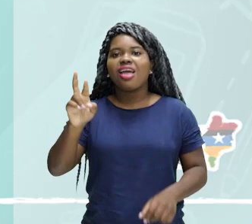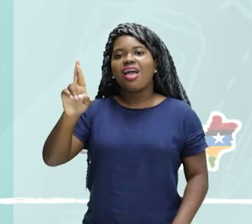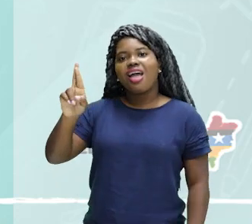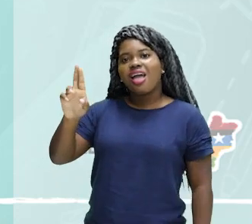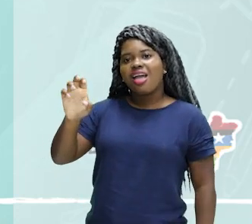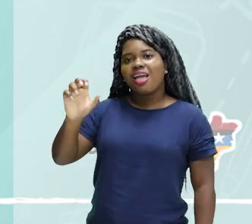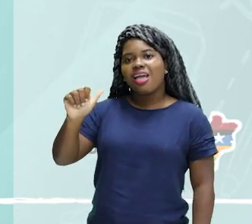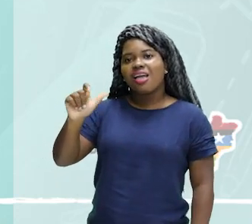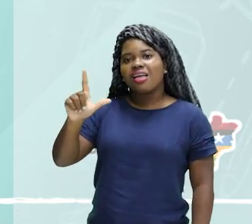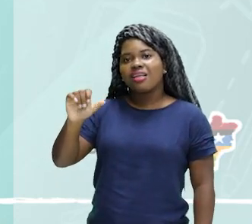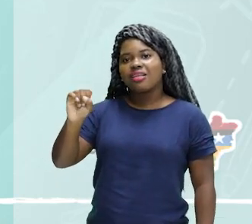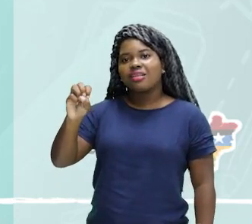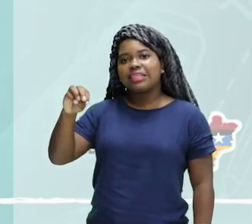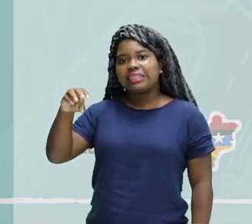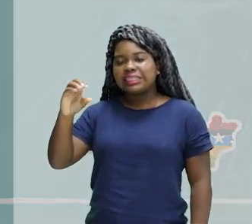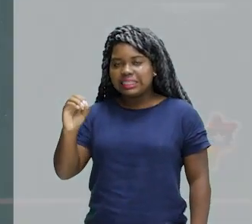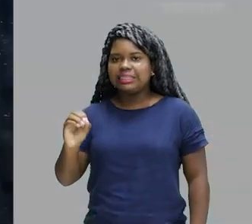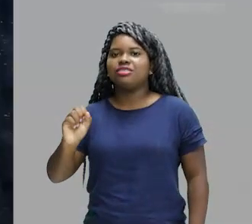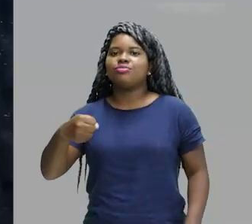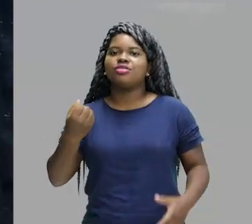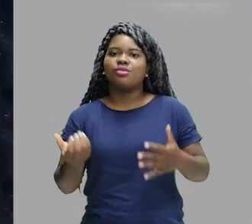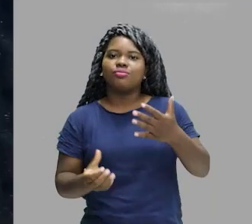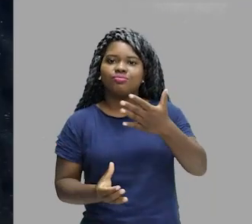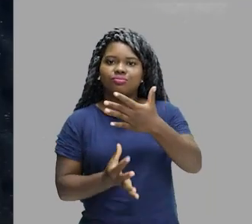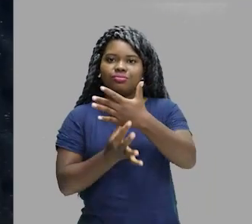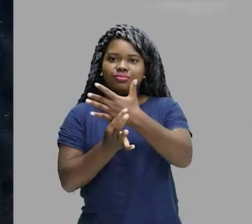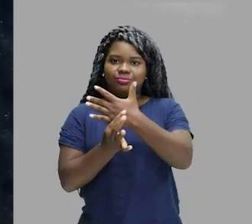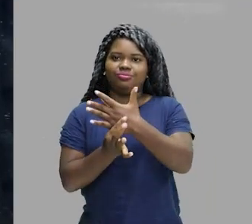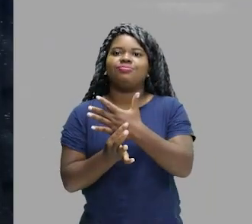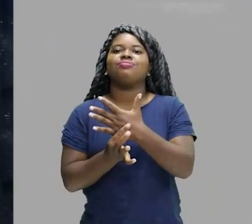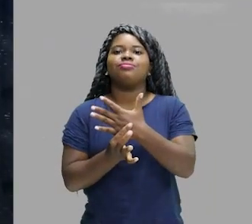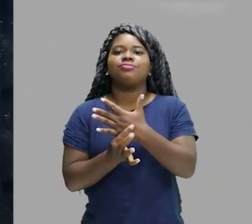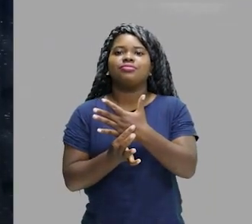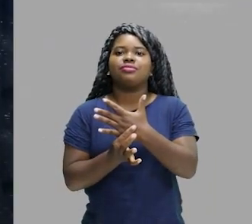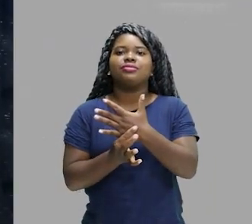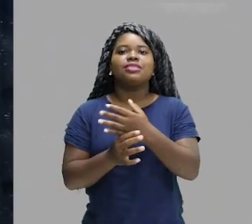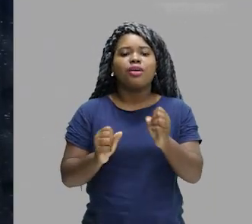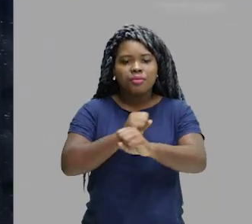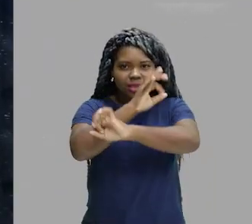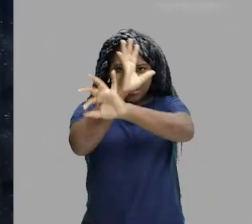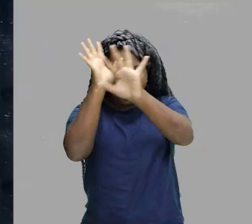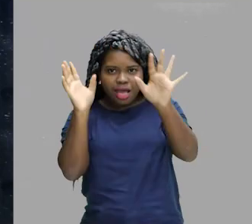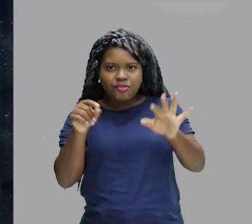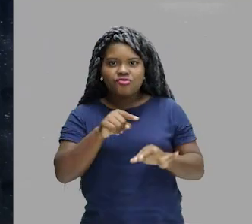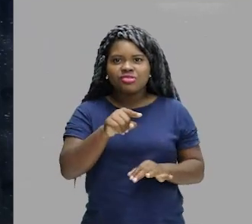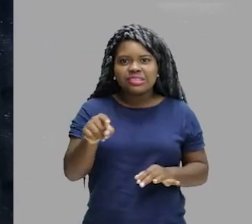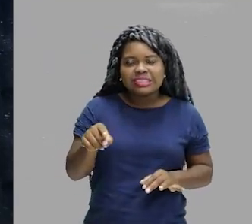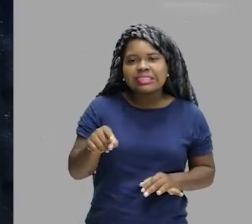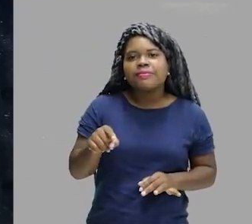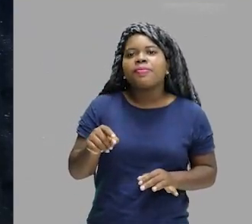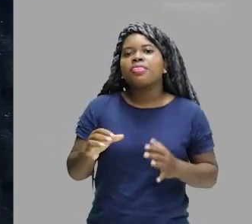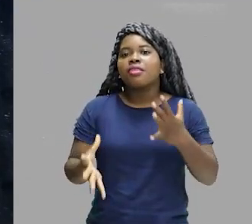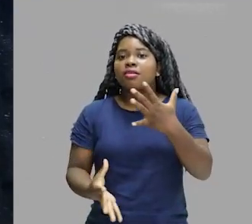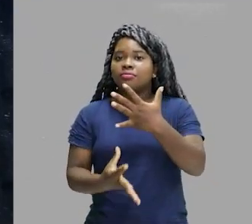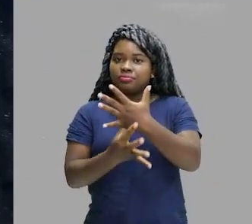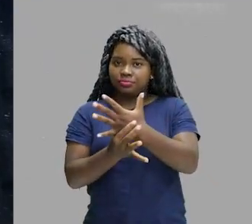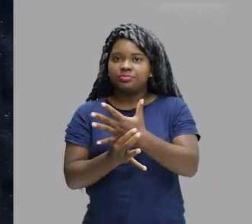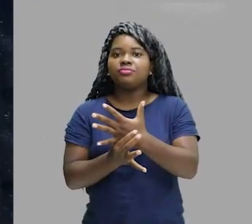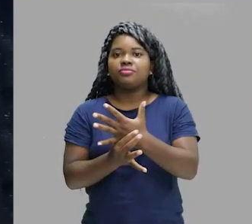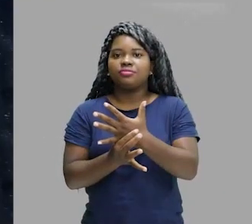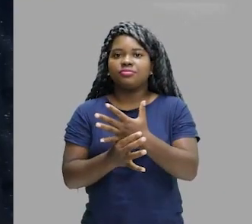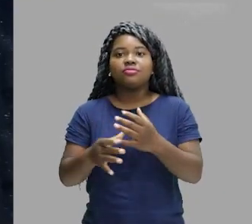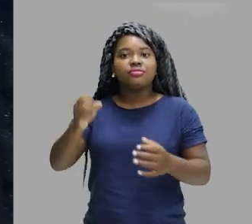né, o realismo ele é uma das 5 manifestações, não estou falando de artes visuais, certo? Do século XIX, que fez o século XIX fazer